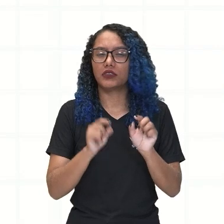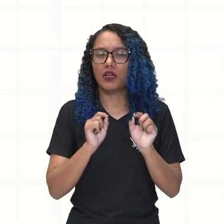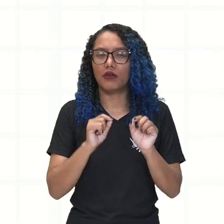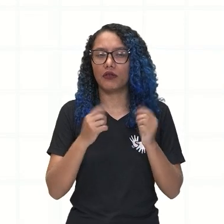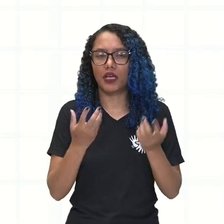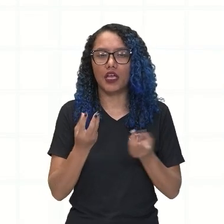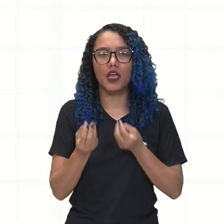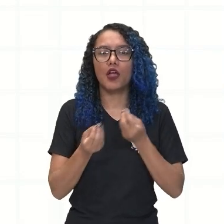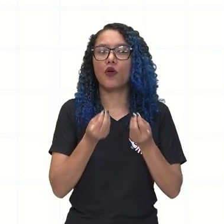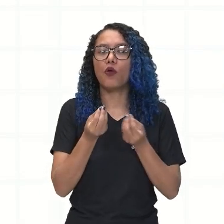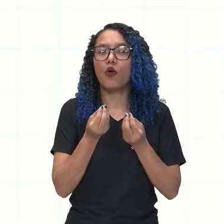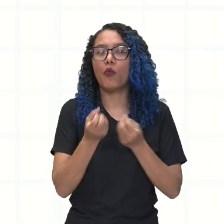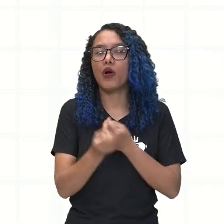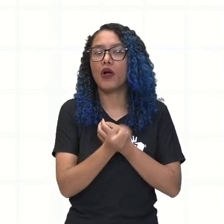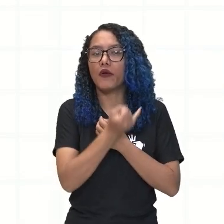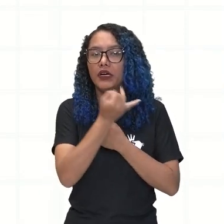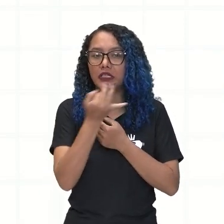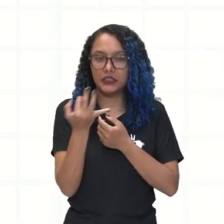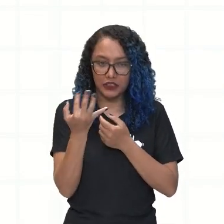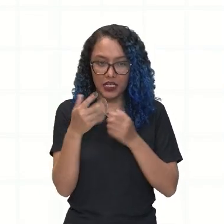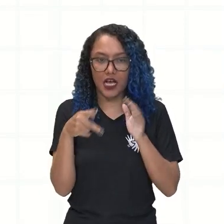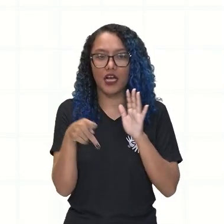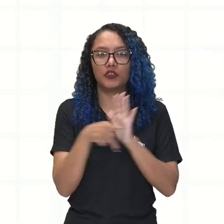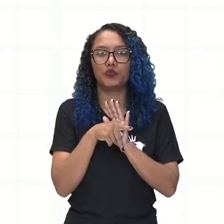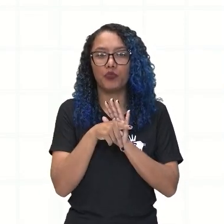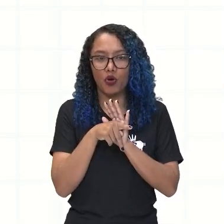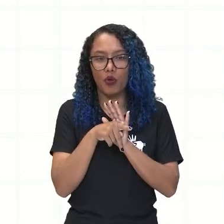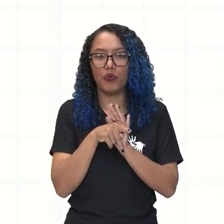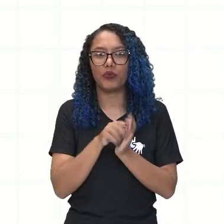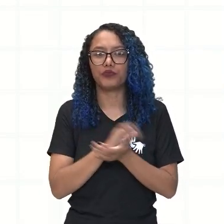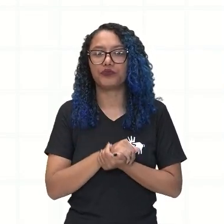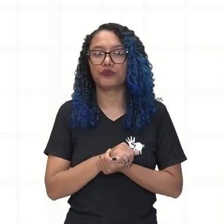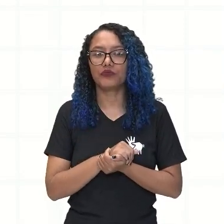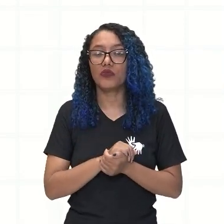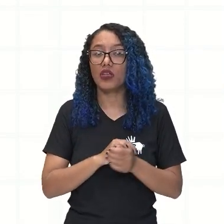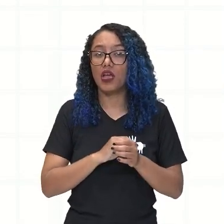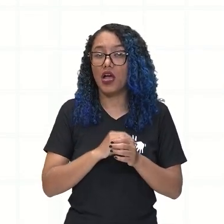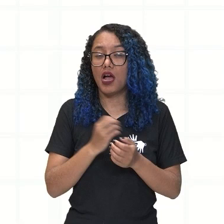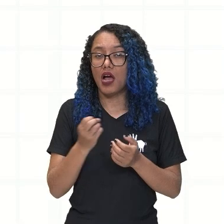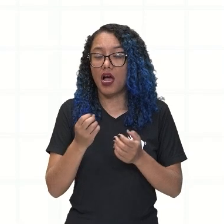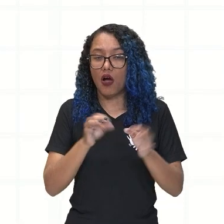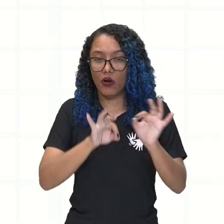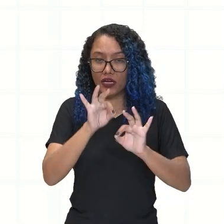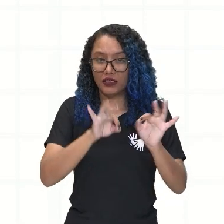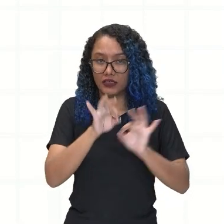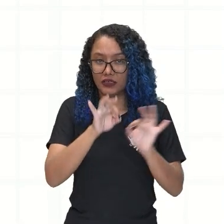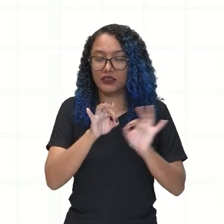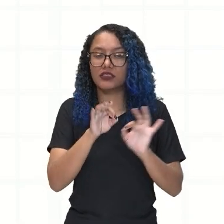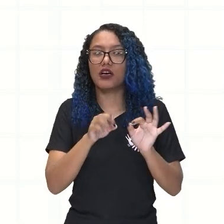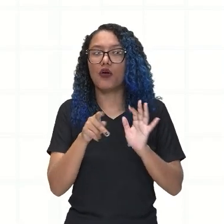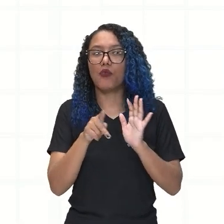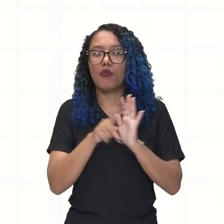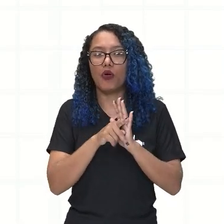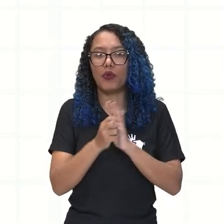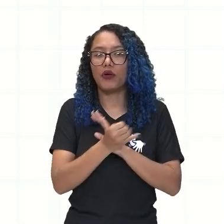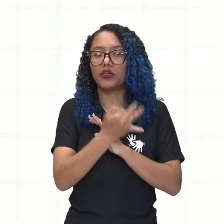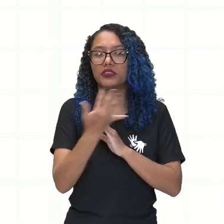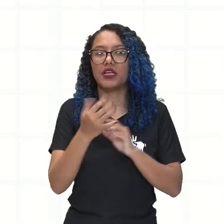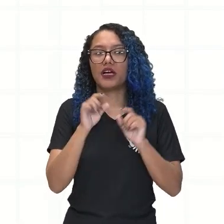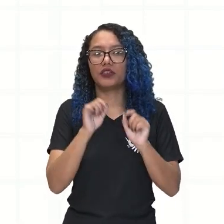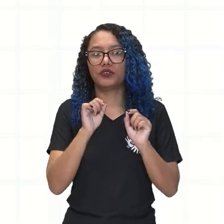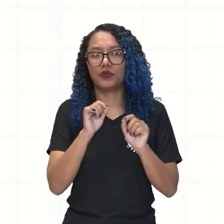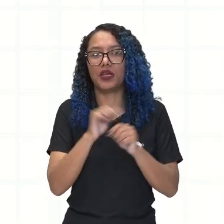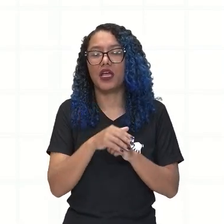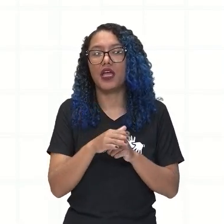casos de Covid-19 entre 20 países de óbitos, né, em 2020. Então,